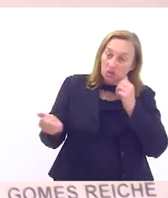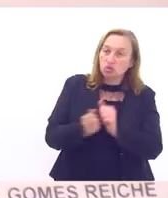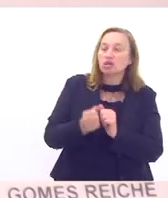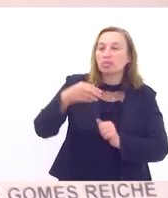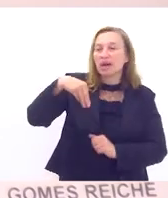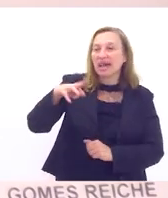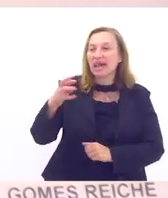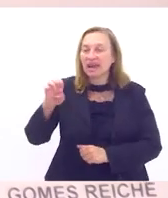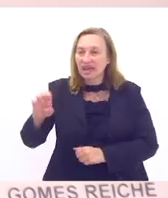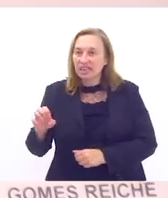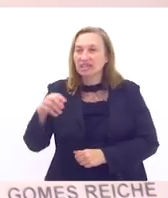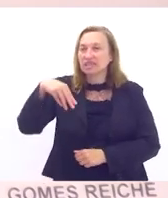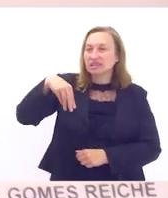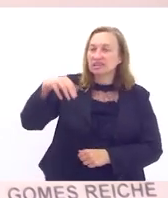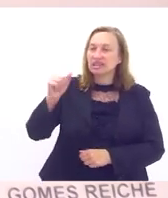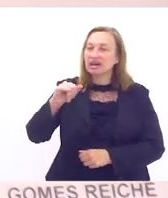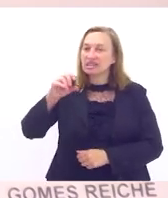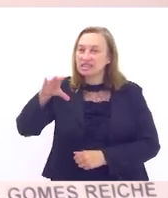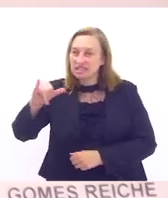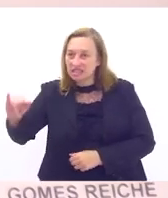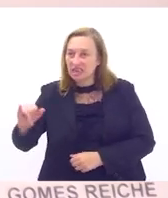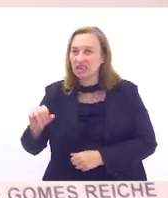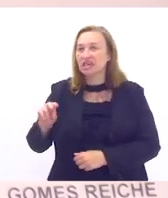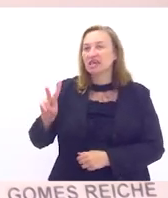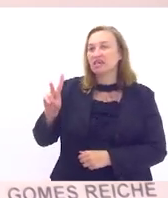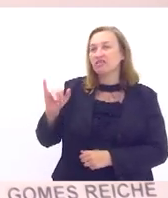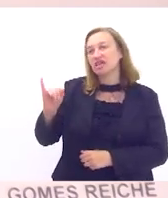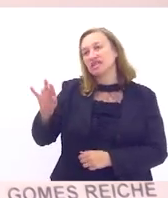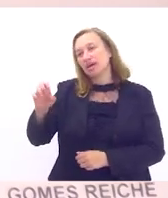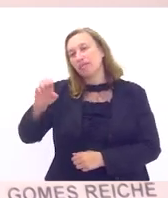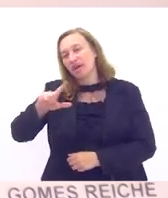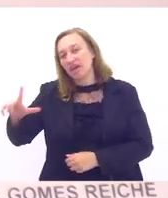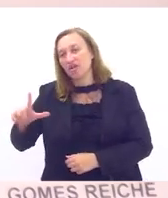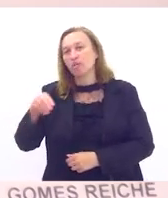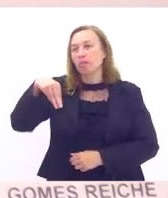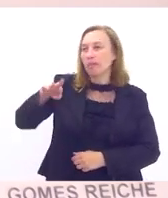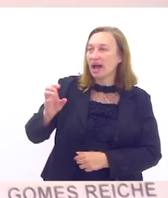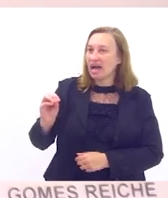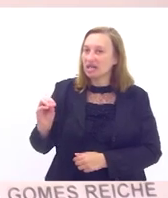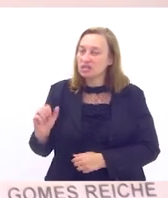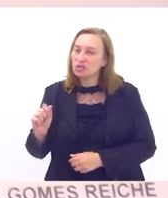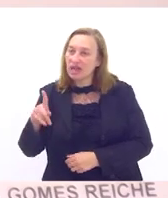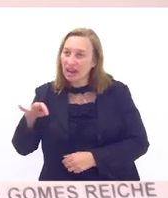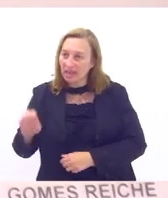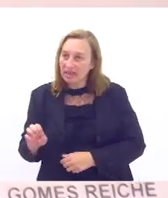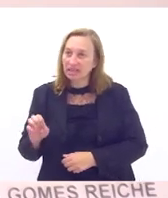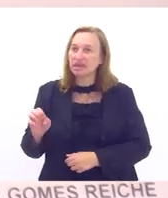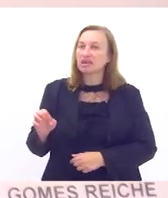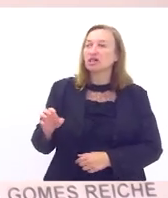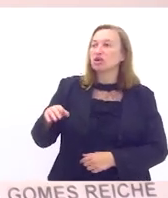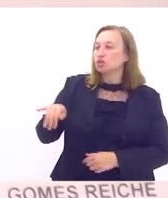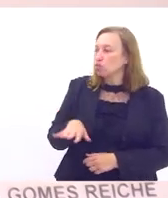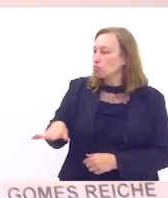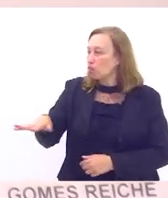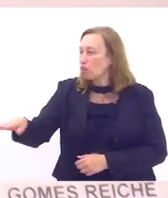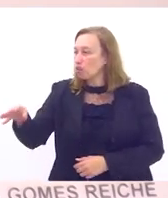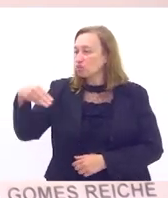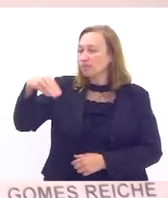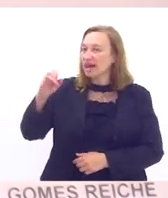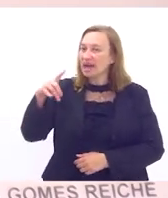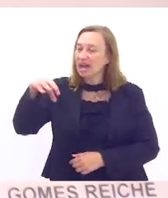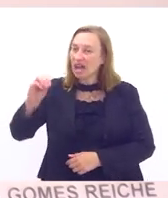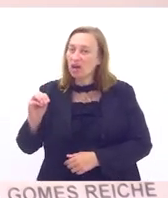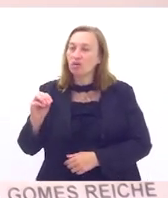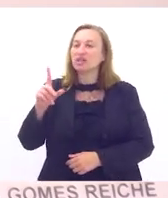Margarete, a Nancy de Vila Isabel, a Lia de Jardim Gramacho, Marcelena do Morro dos Macacos, que está online, a Thelma de